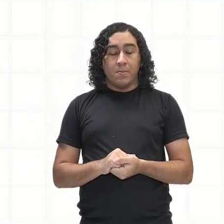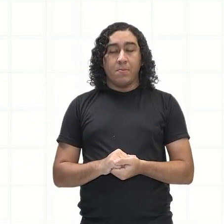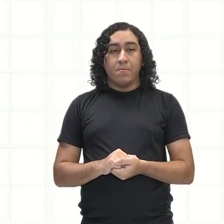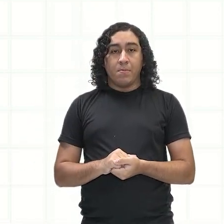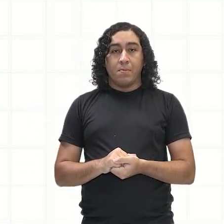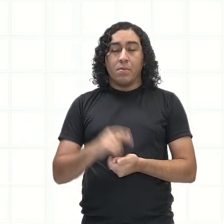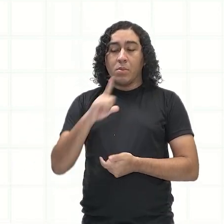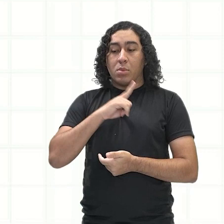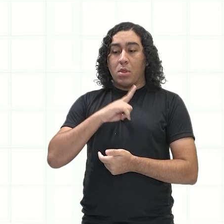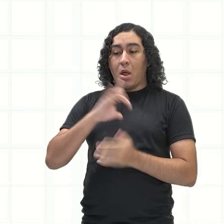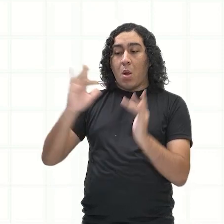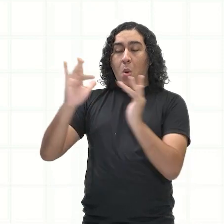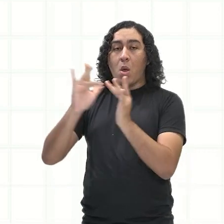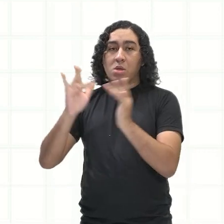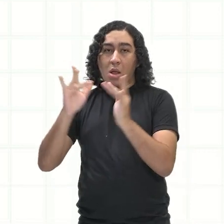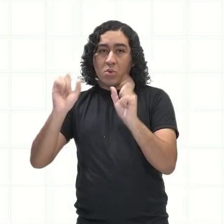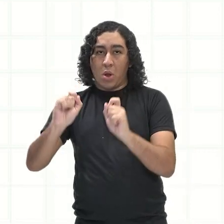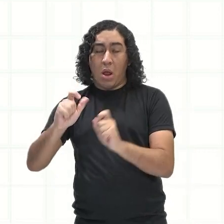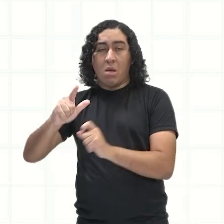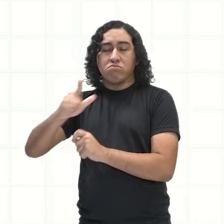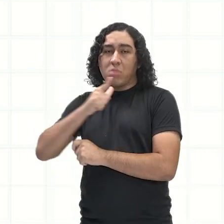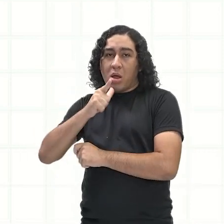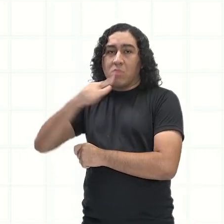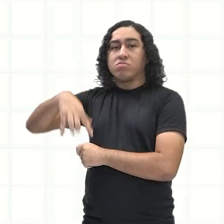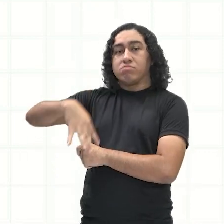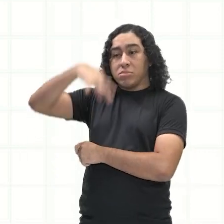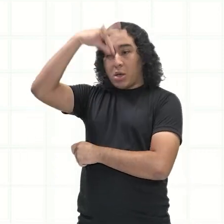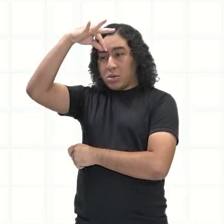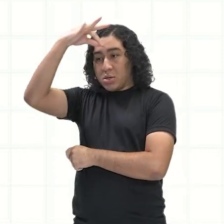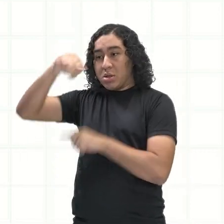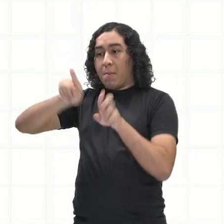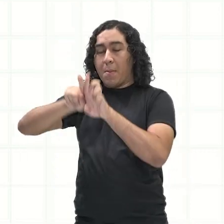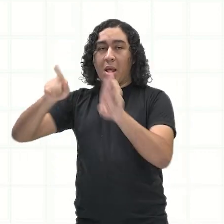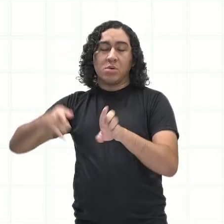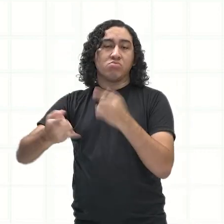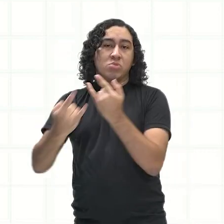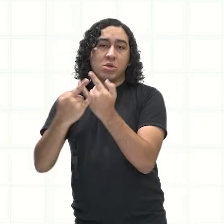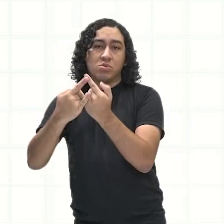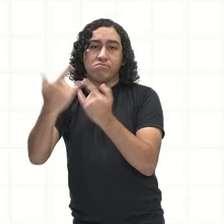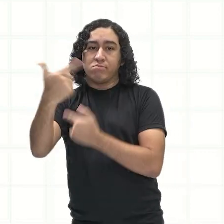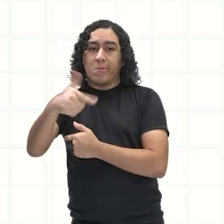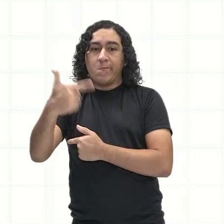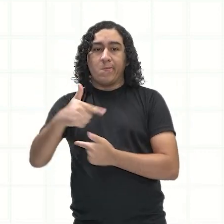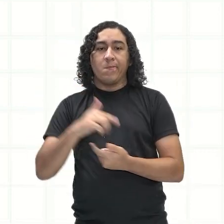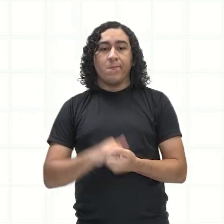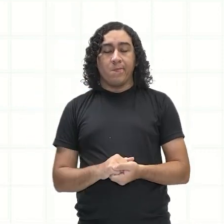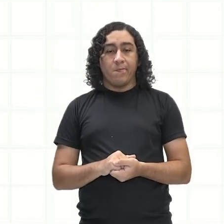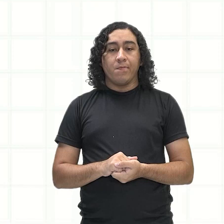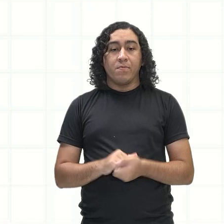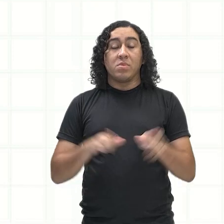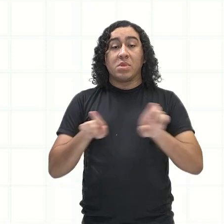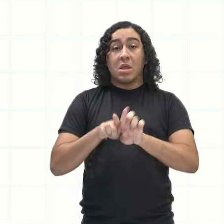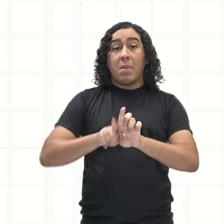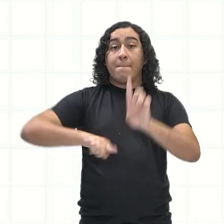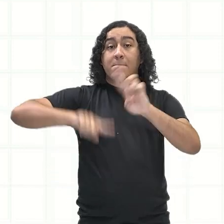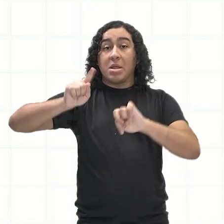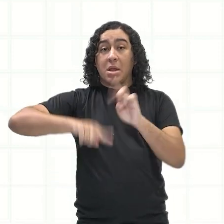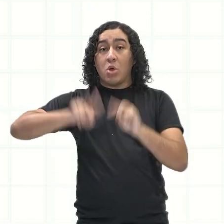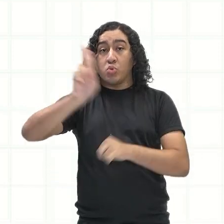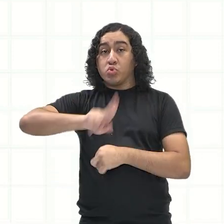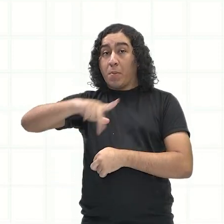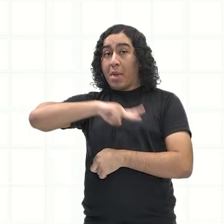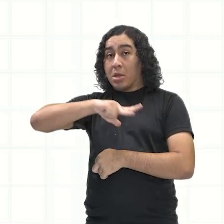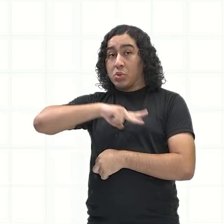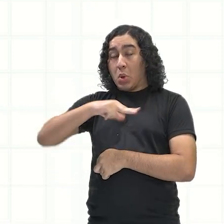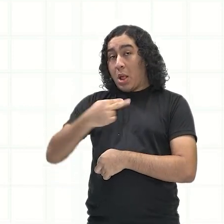genital, né? Um ato sexual aí sem a devida proteção. Objetos de uso pessoal também não devem